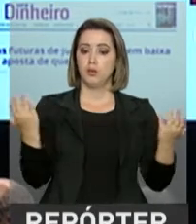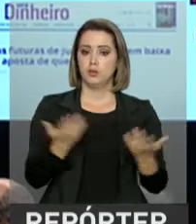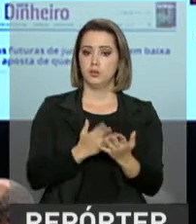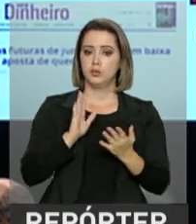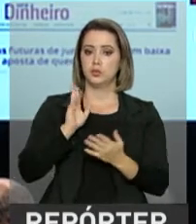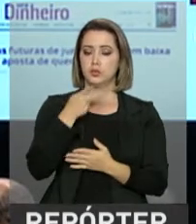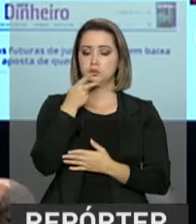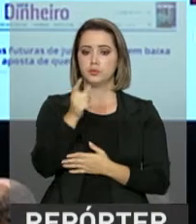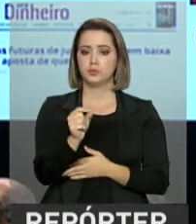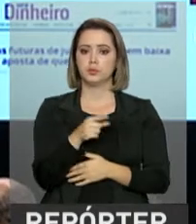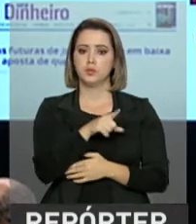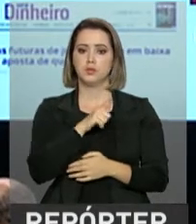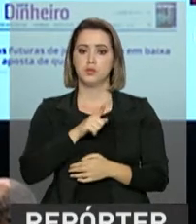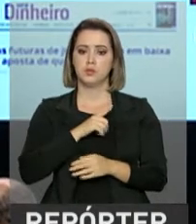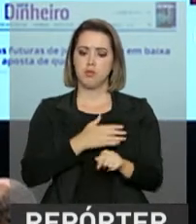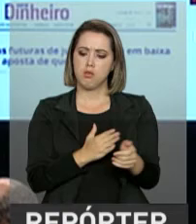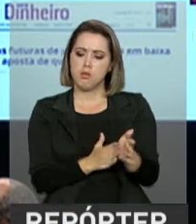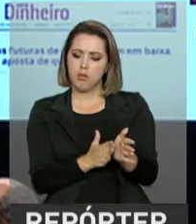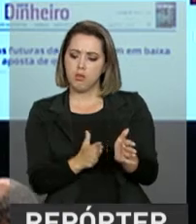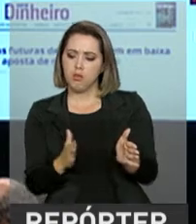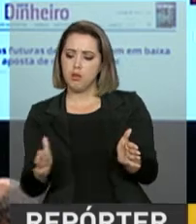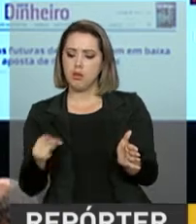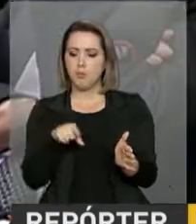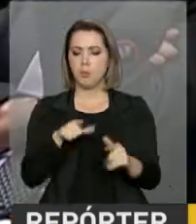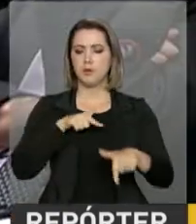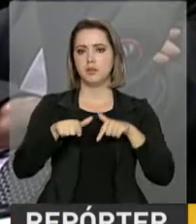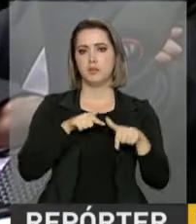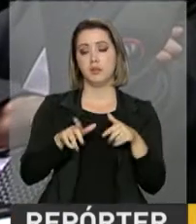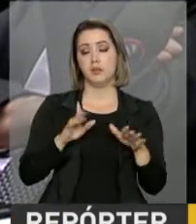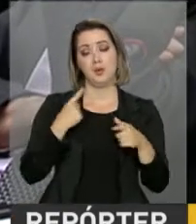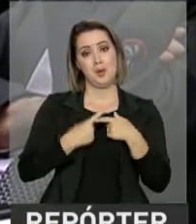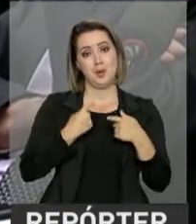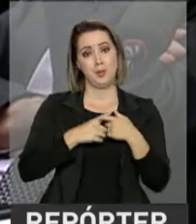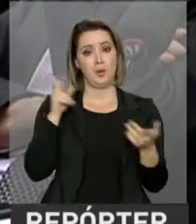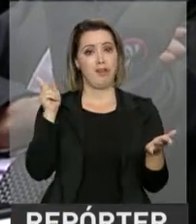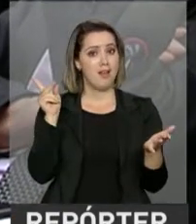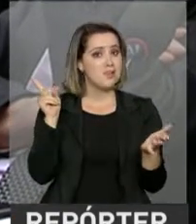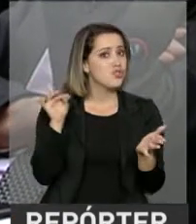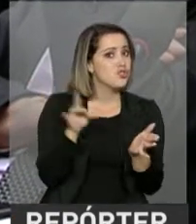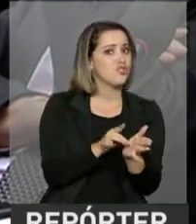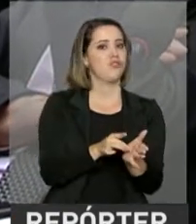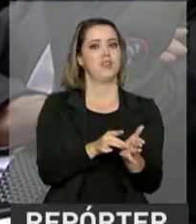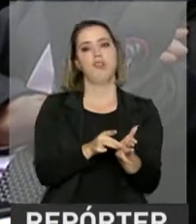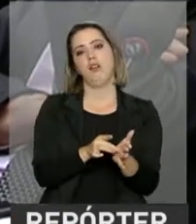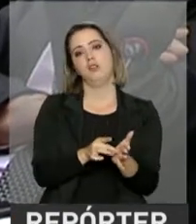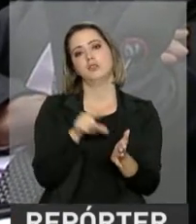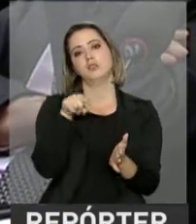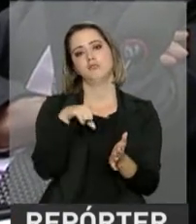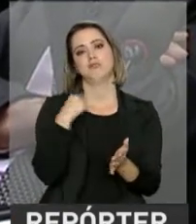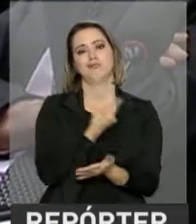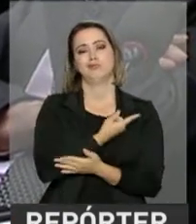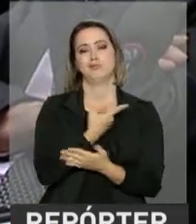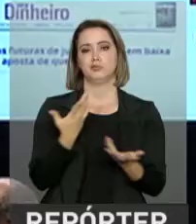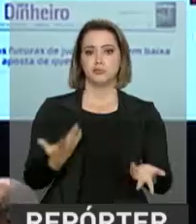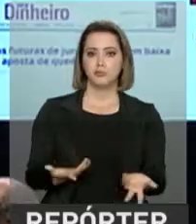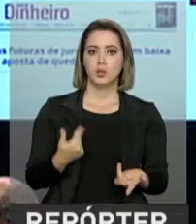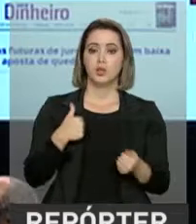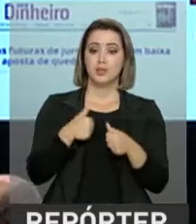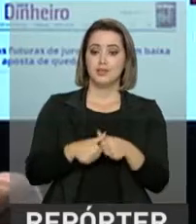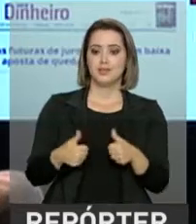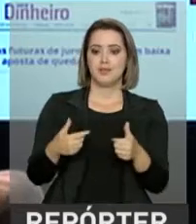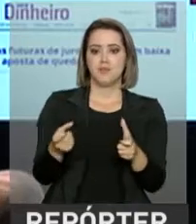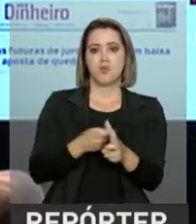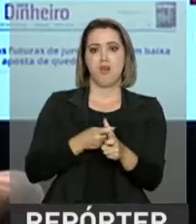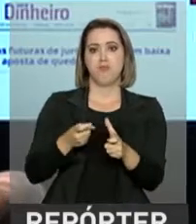isso vocês têm tempo para trabalhar. Porque a realidade dos fatos, é que nós estamos com a